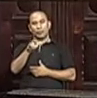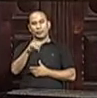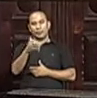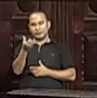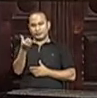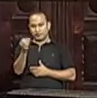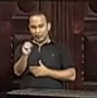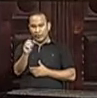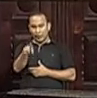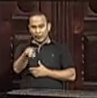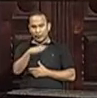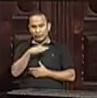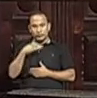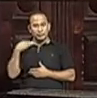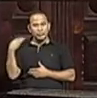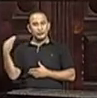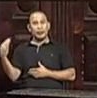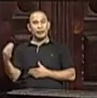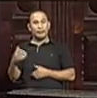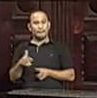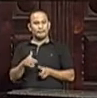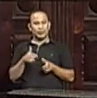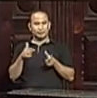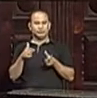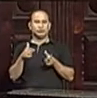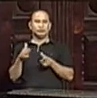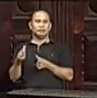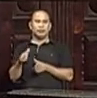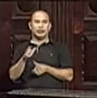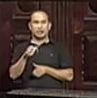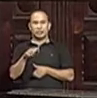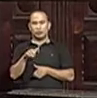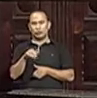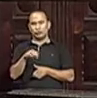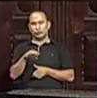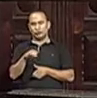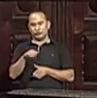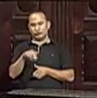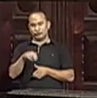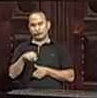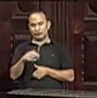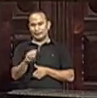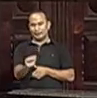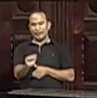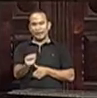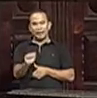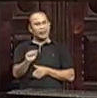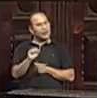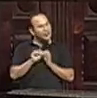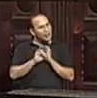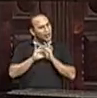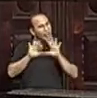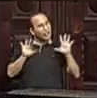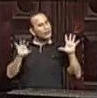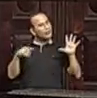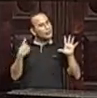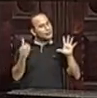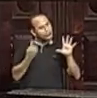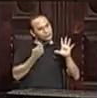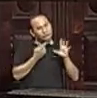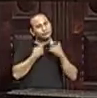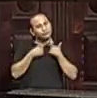foi morrer na guilhotina. É claro que nós não desejamos